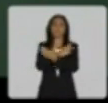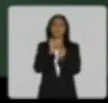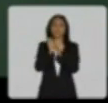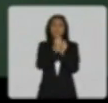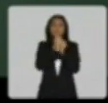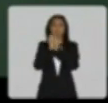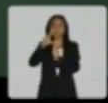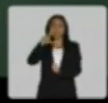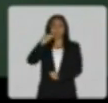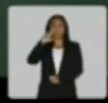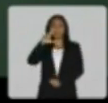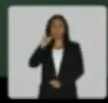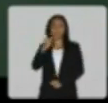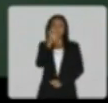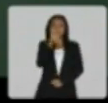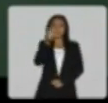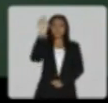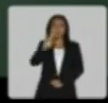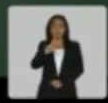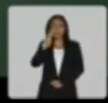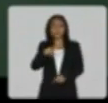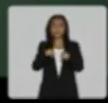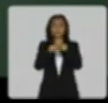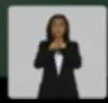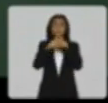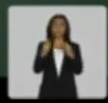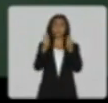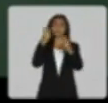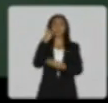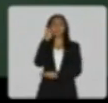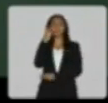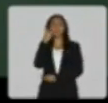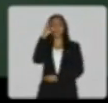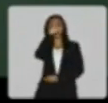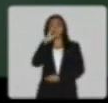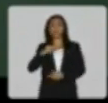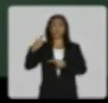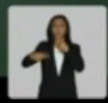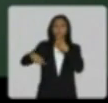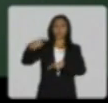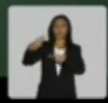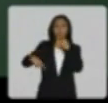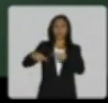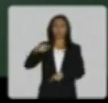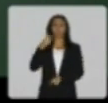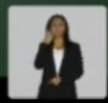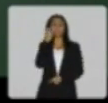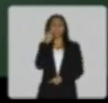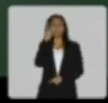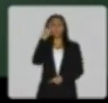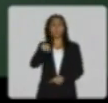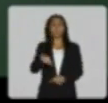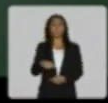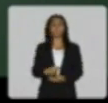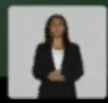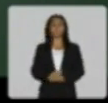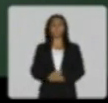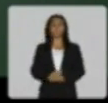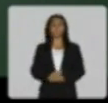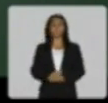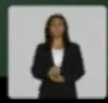tava já fez milhões de reais não vou entrar em detalhes mas que depois dessa política brasileira de adoção que pergunta que chame